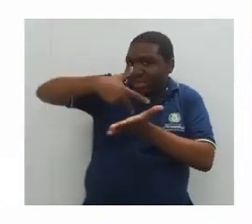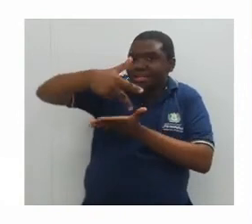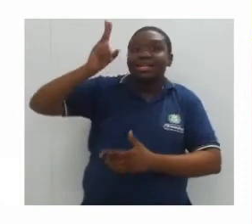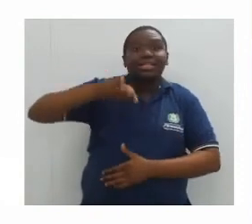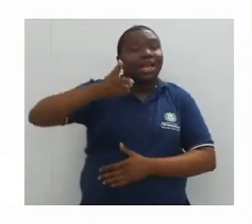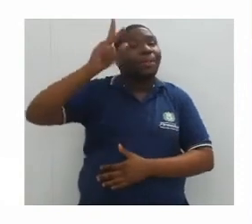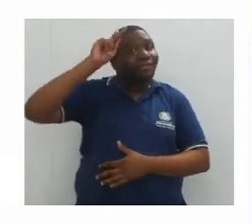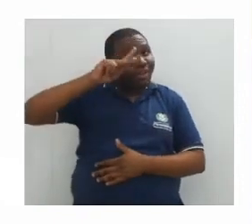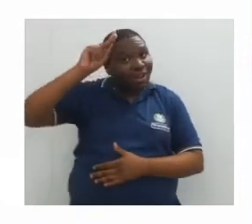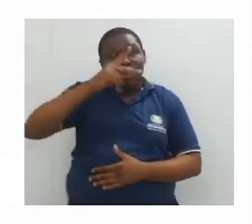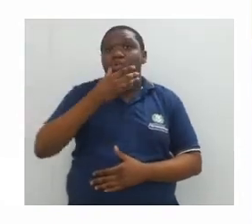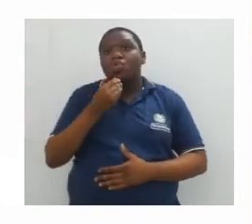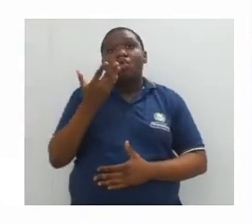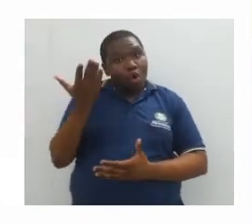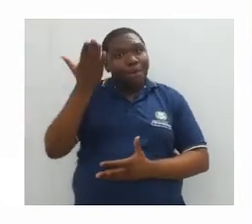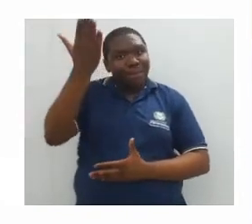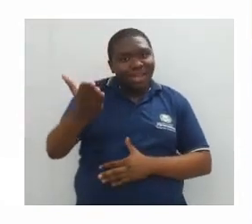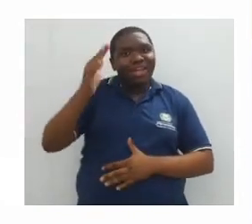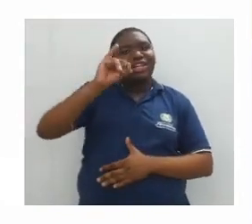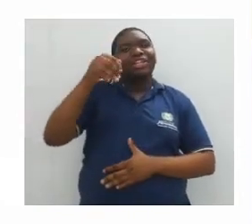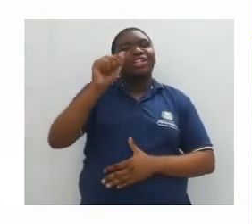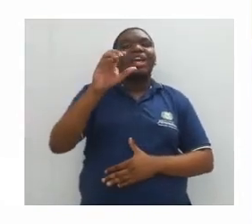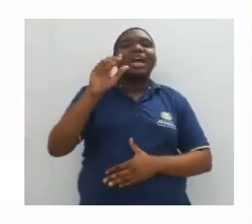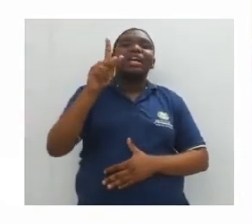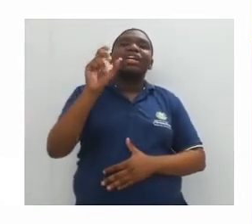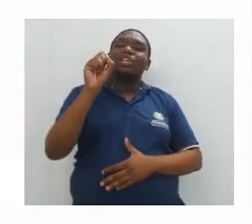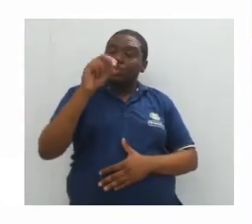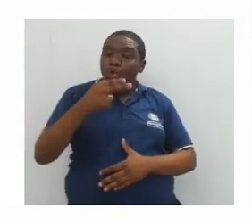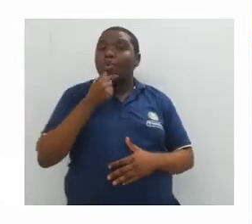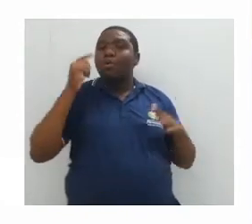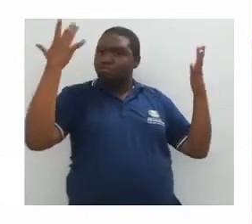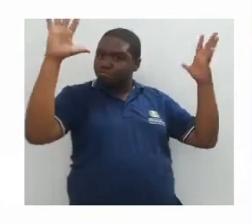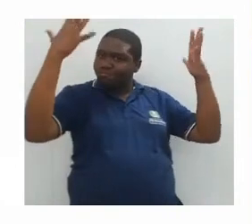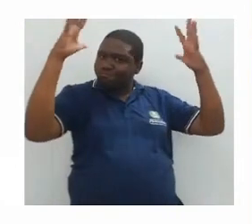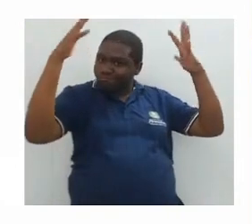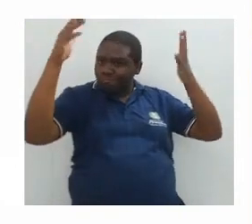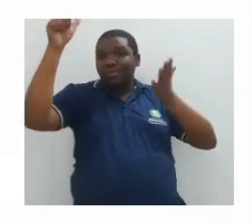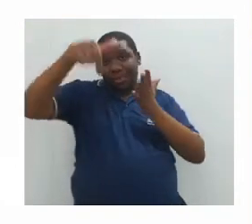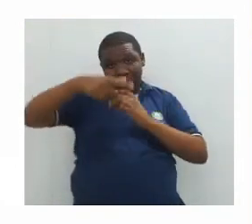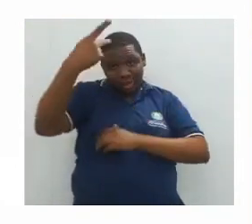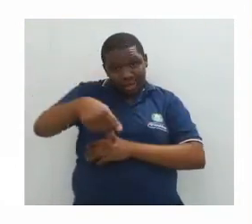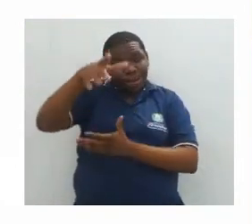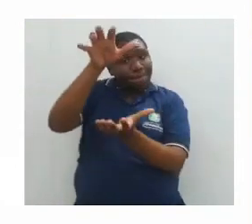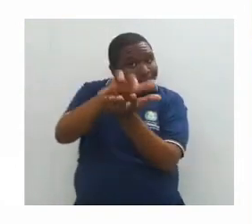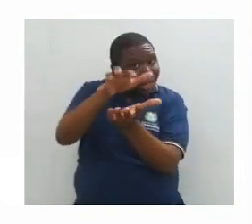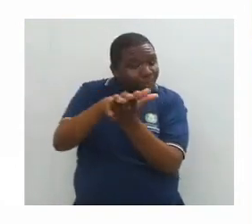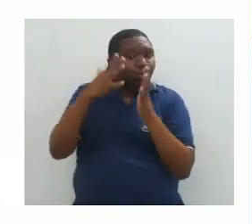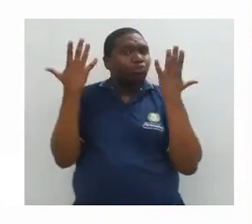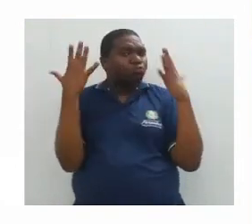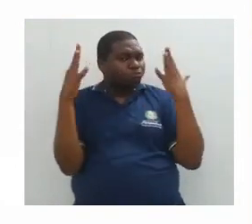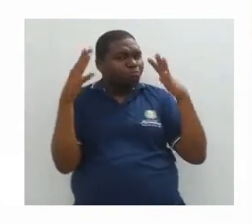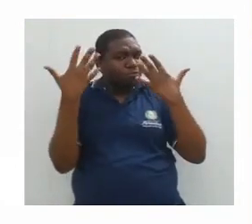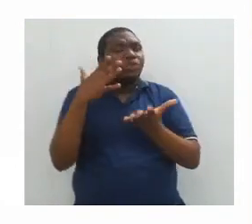lembrar de Jackson do Pandeiro. Então, quero dar um salve aí para as bandas pernambucanas que